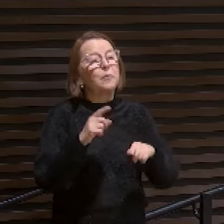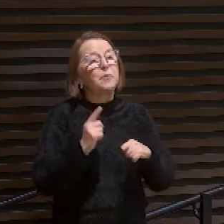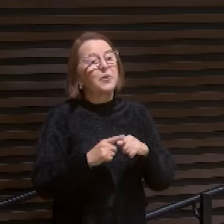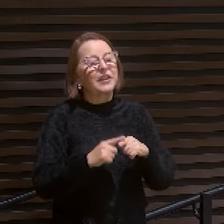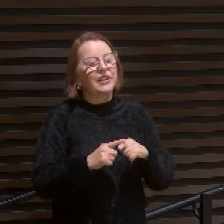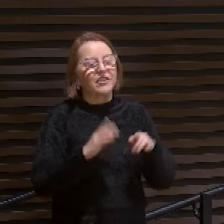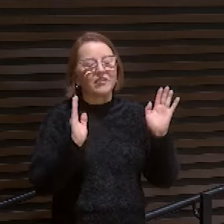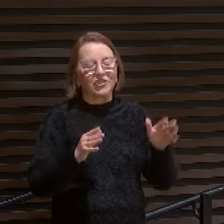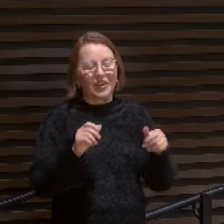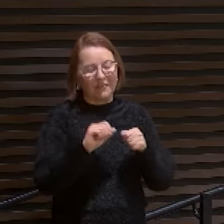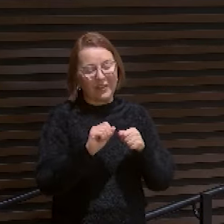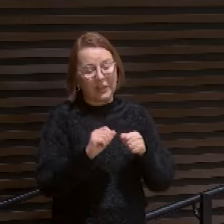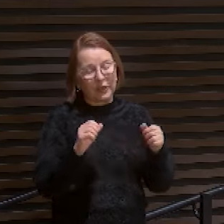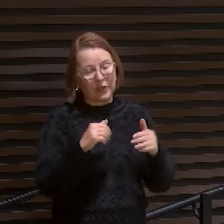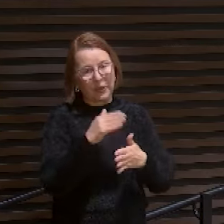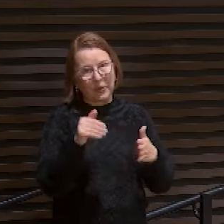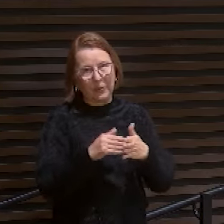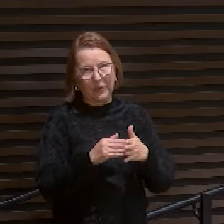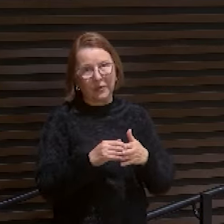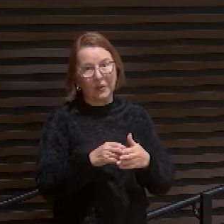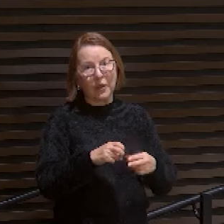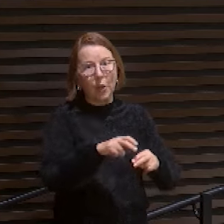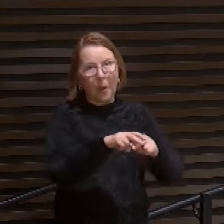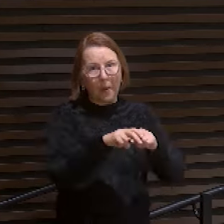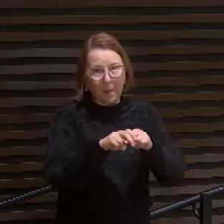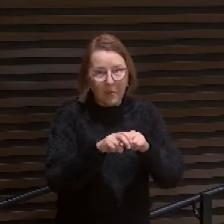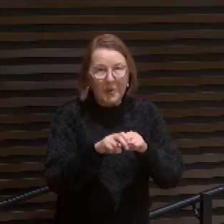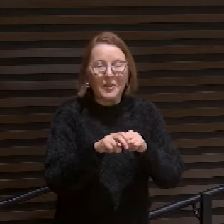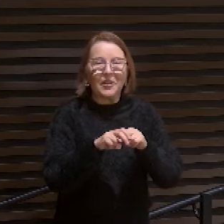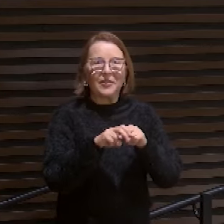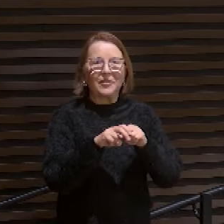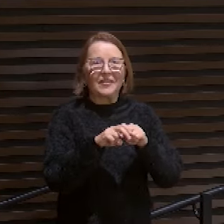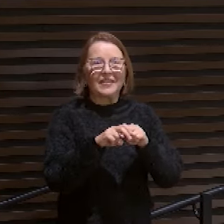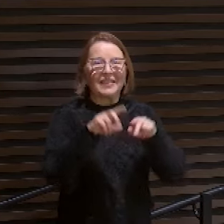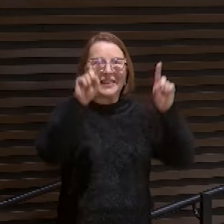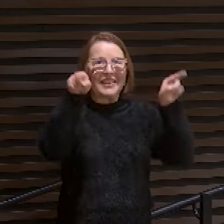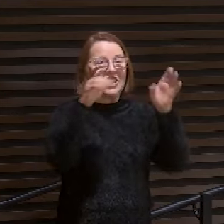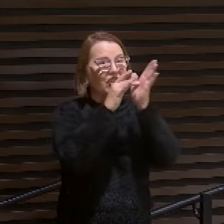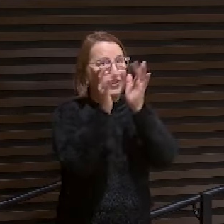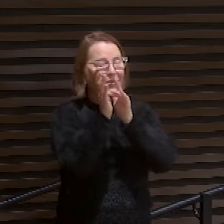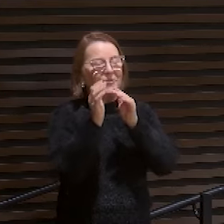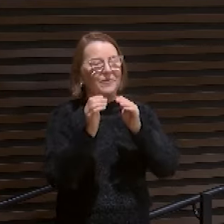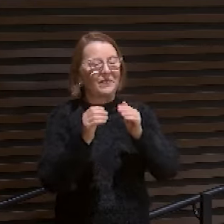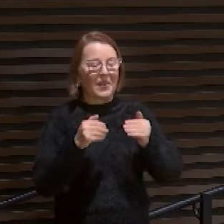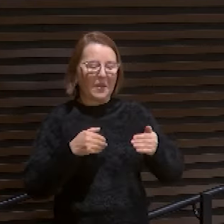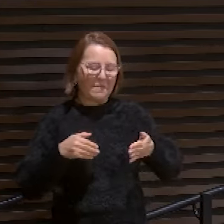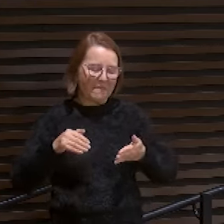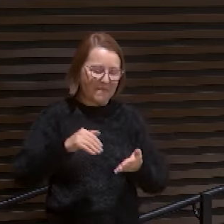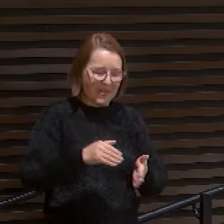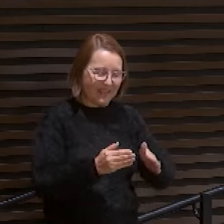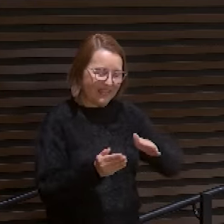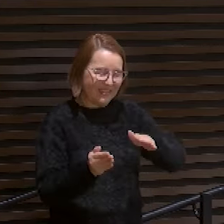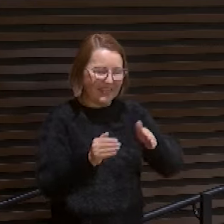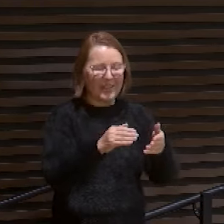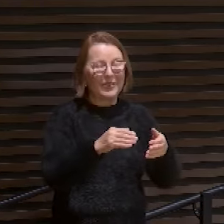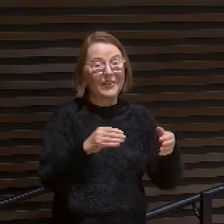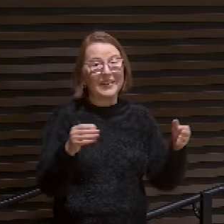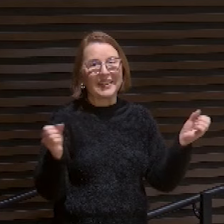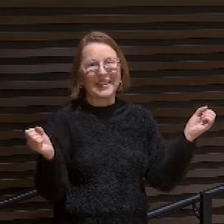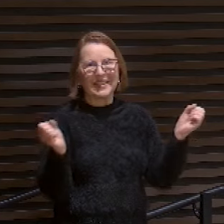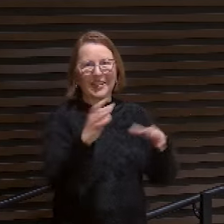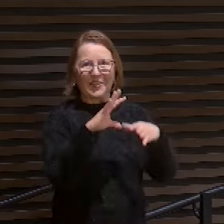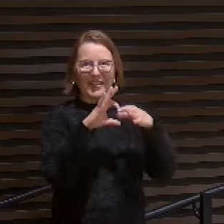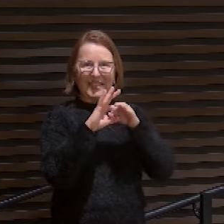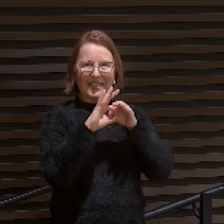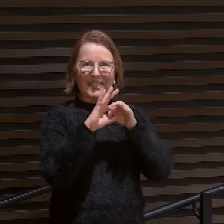fez tudo. Por isso mesmo ele é o quê? Mediador da nova aliança,